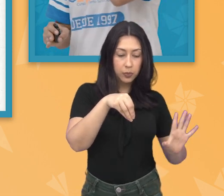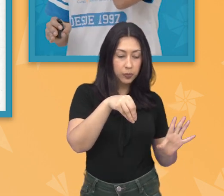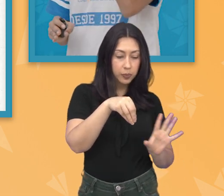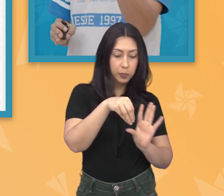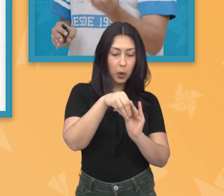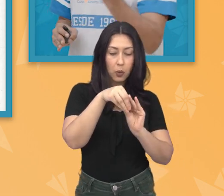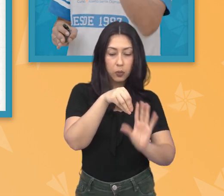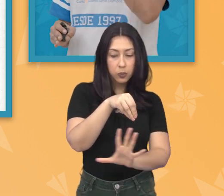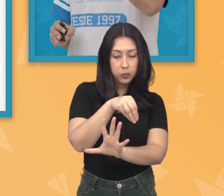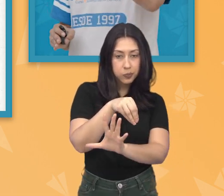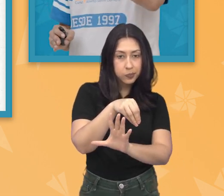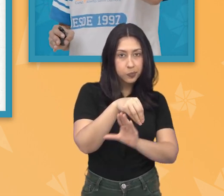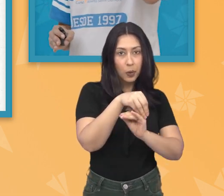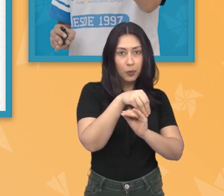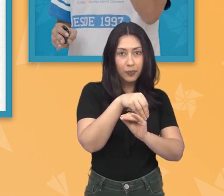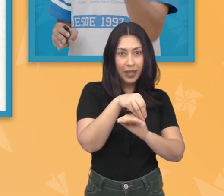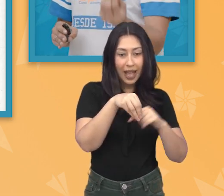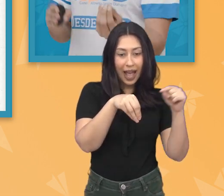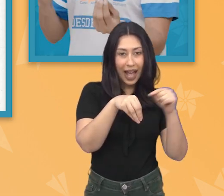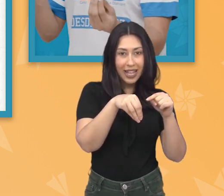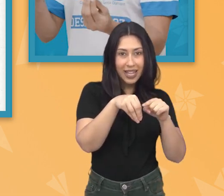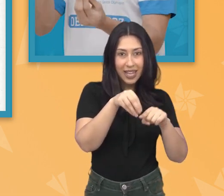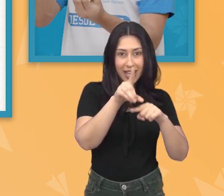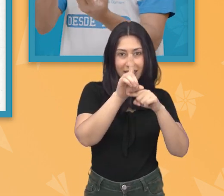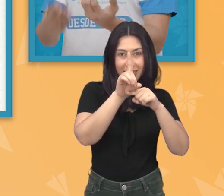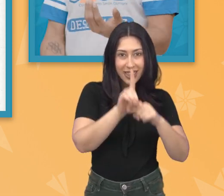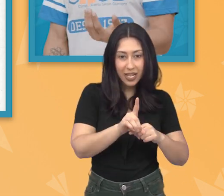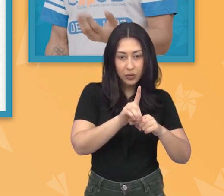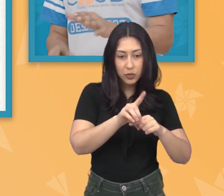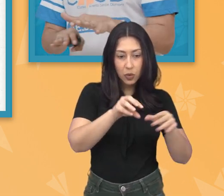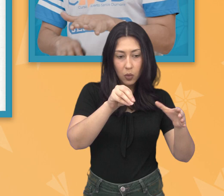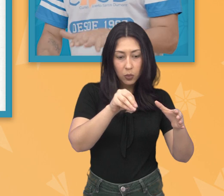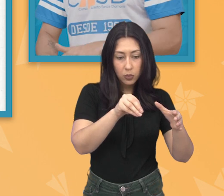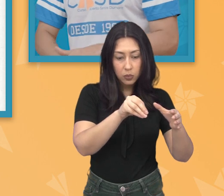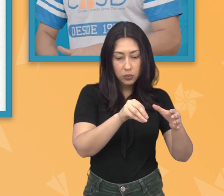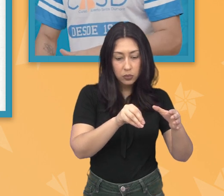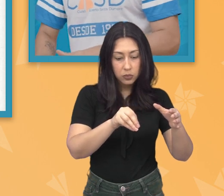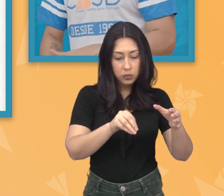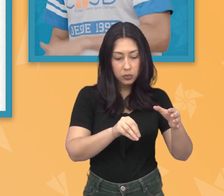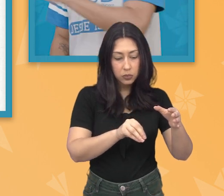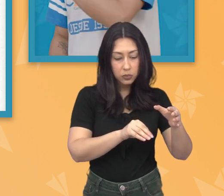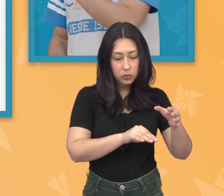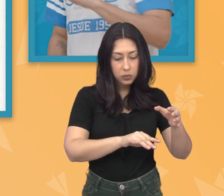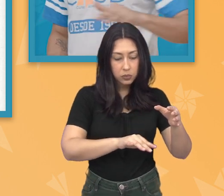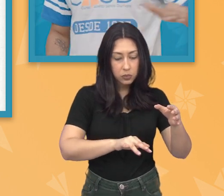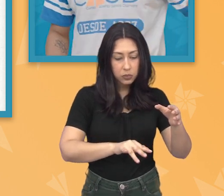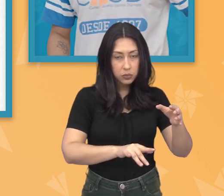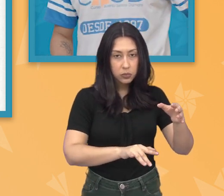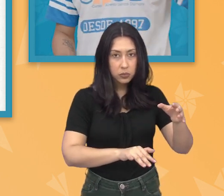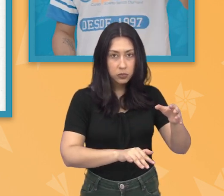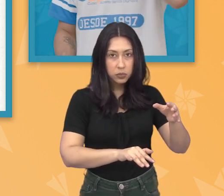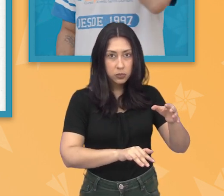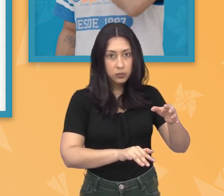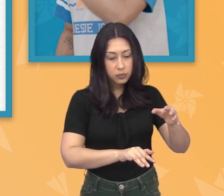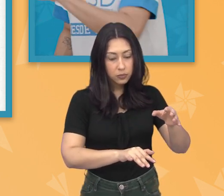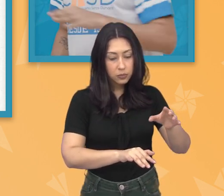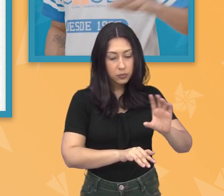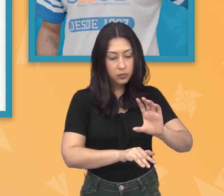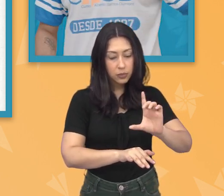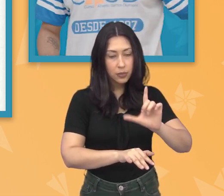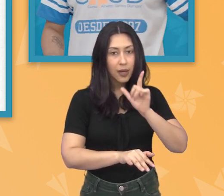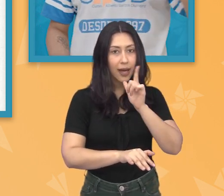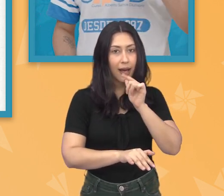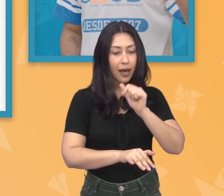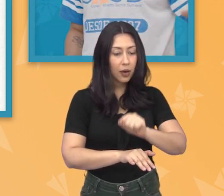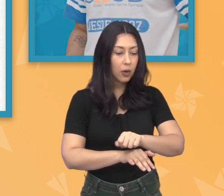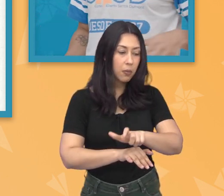esgoto, tornando ela mais densa que a água, assim ela se decanta, né, sedimenta no fundo, e depois essa água fica livre para